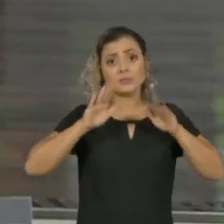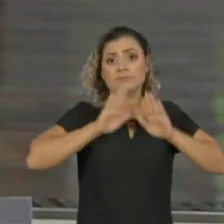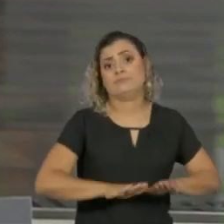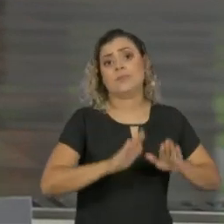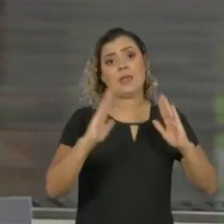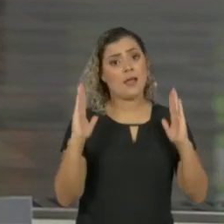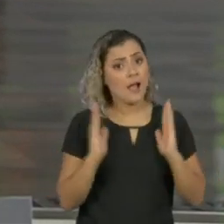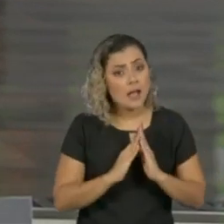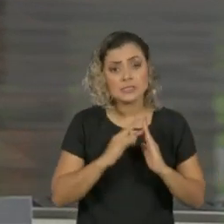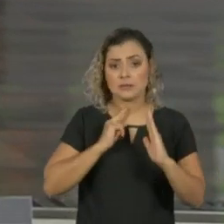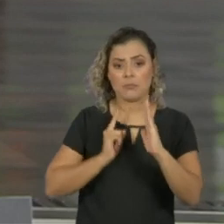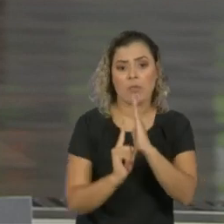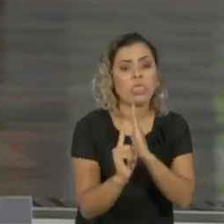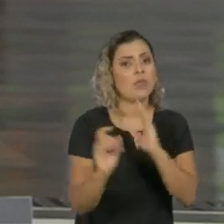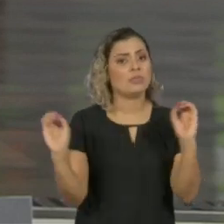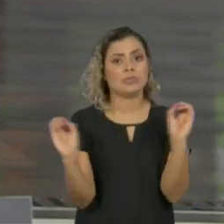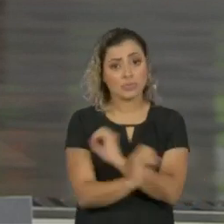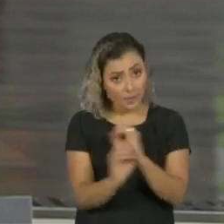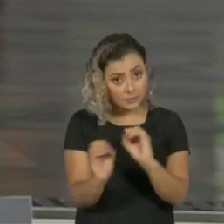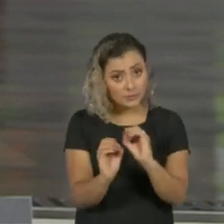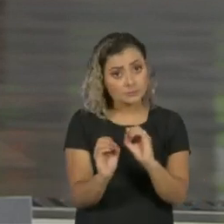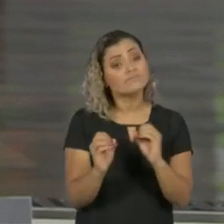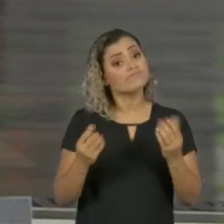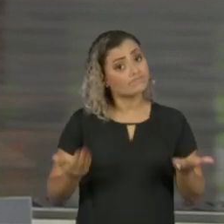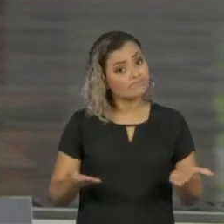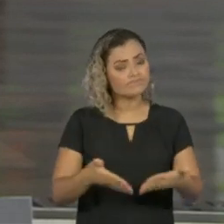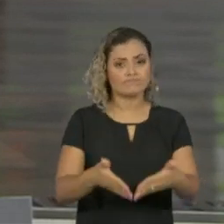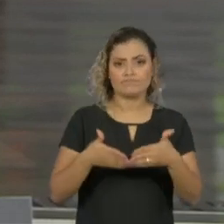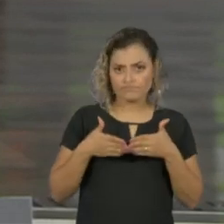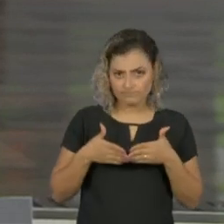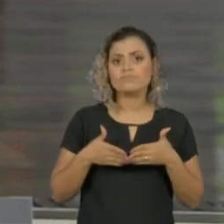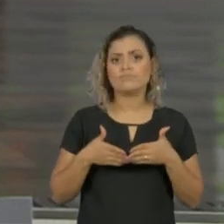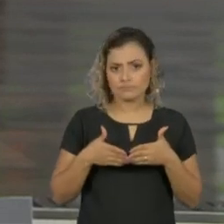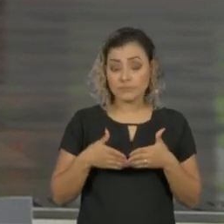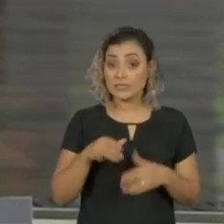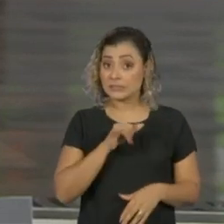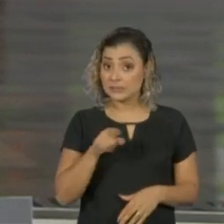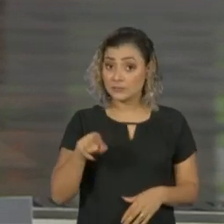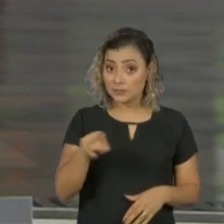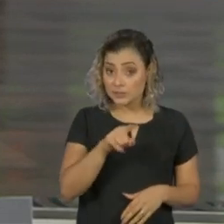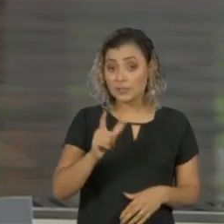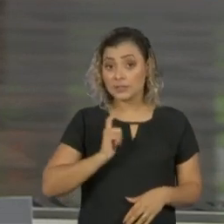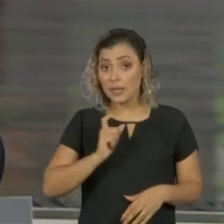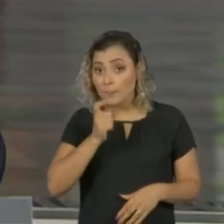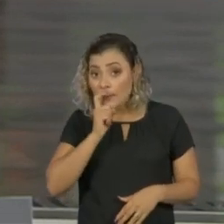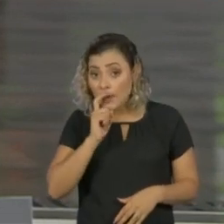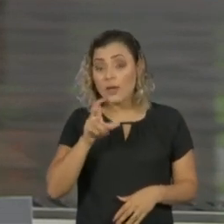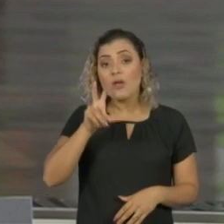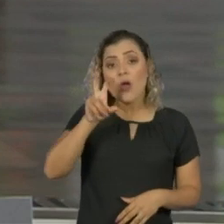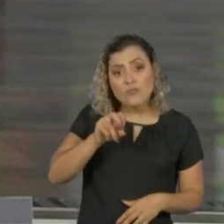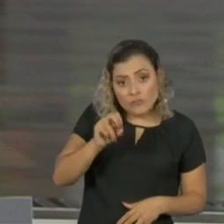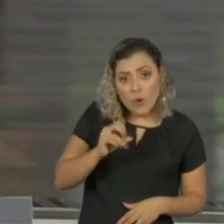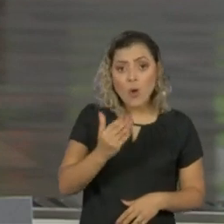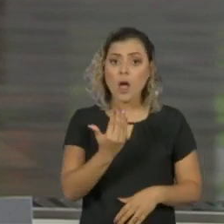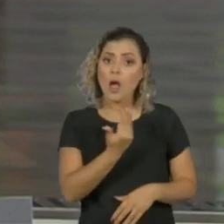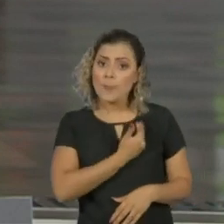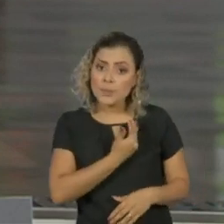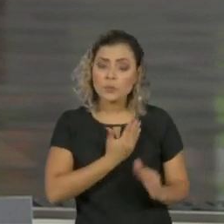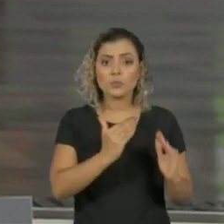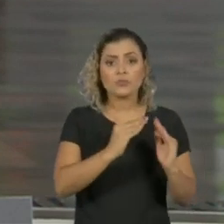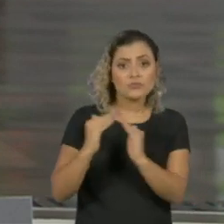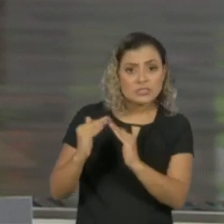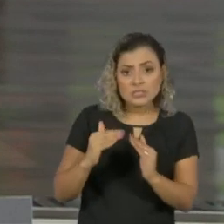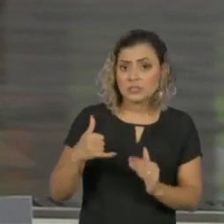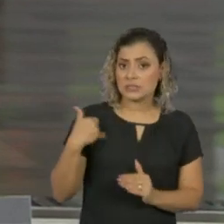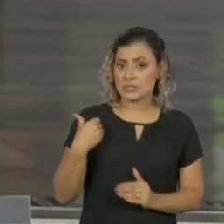não devem sair de casa. Por favor, se você tem um pai, um avô, um amigo, um vizinho com